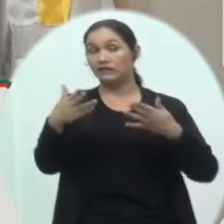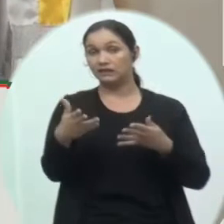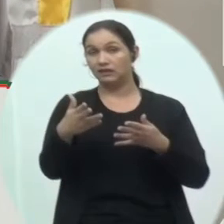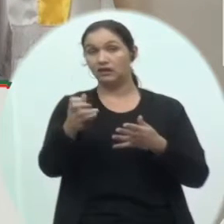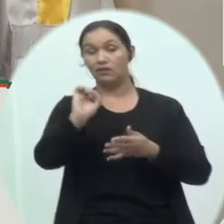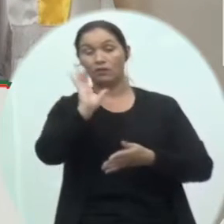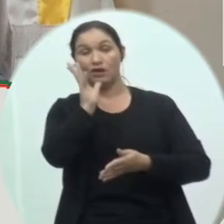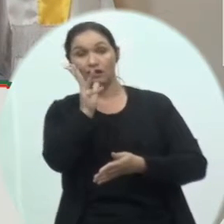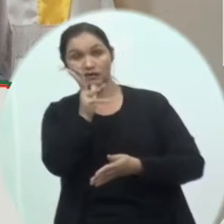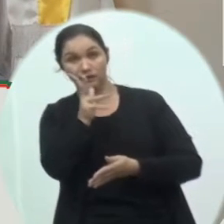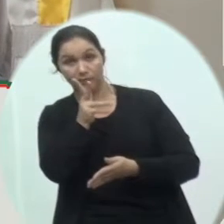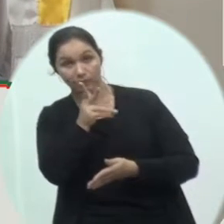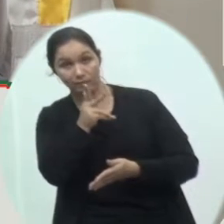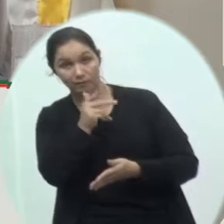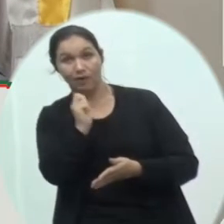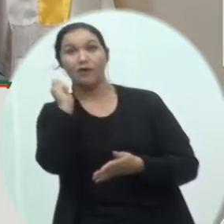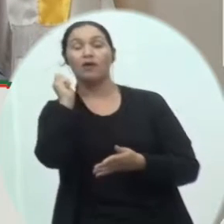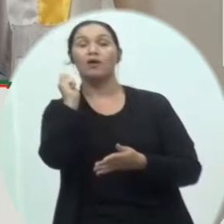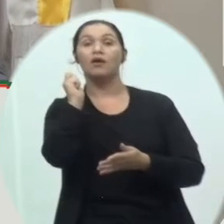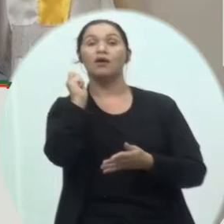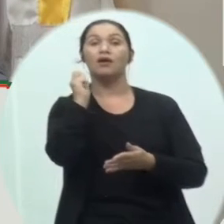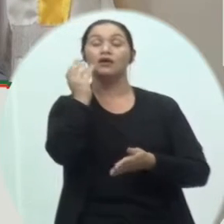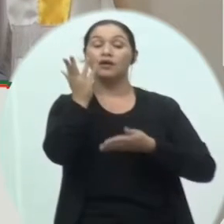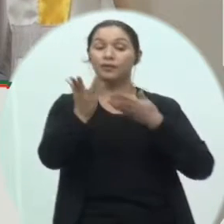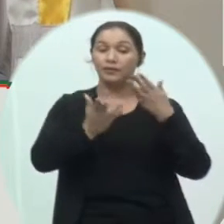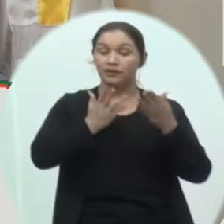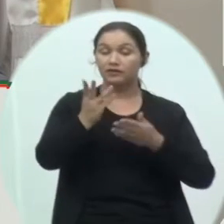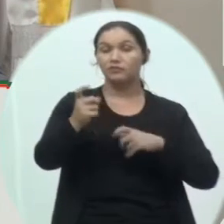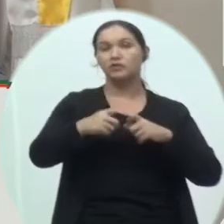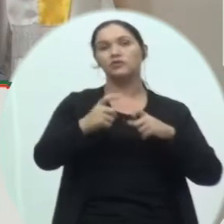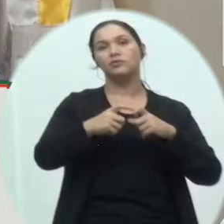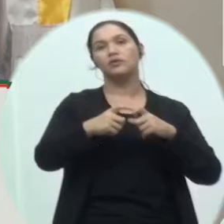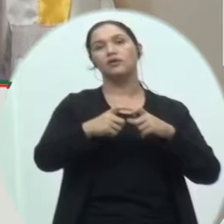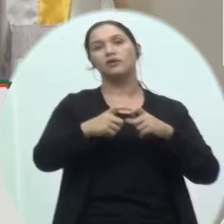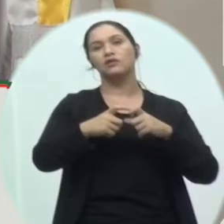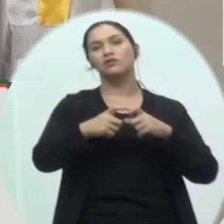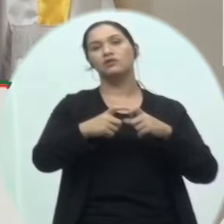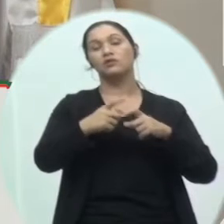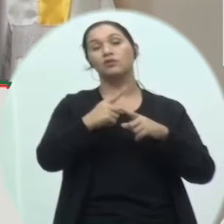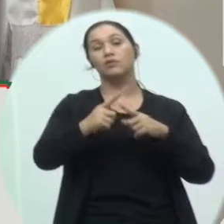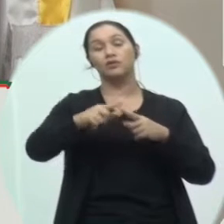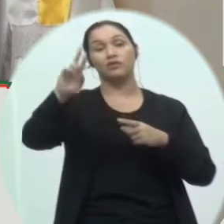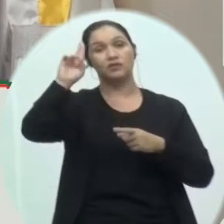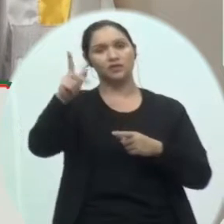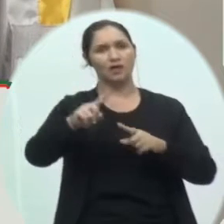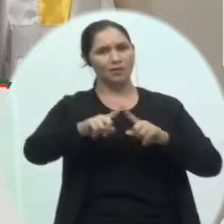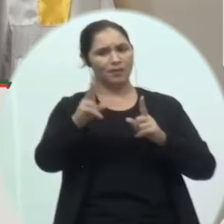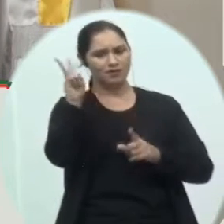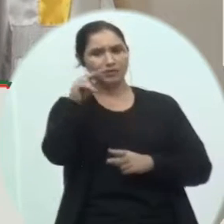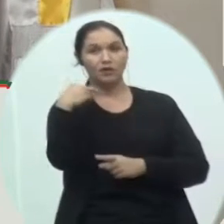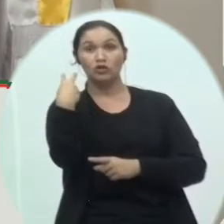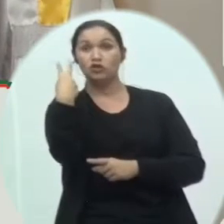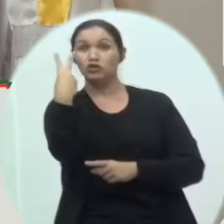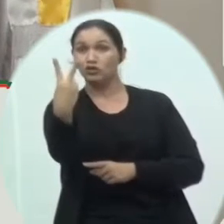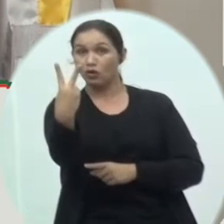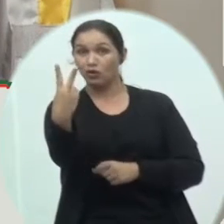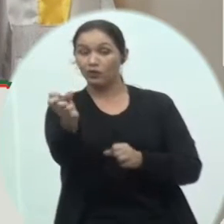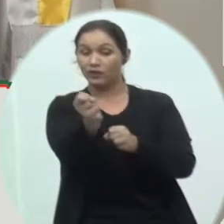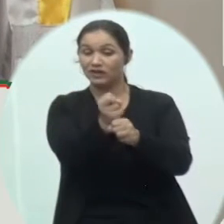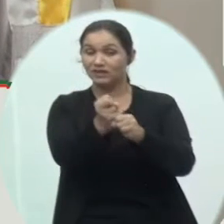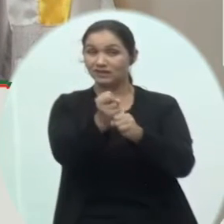Nós estamos há 2 anos e meio do mandato. 2 anos e meio. E com dinheiro em caixa.